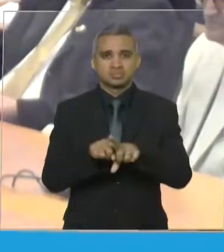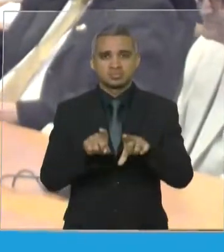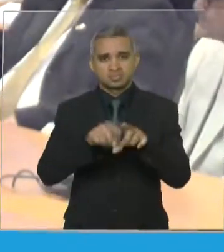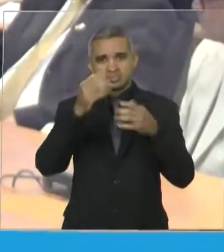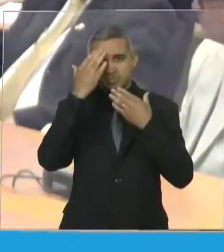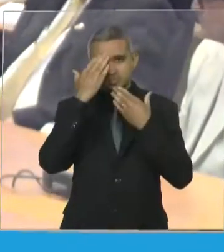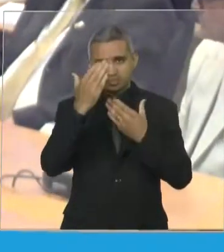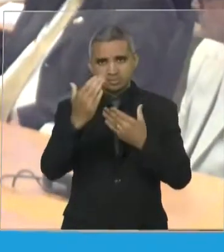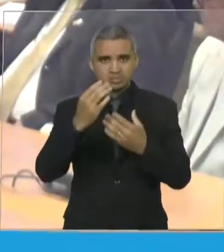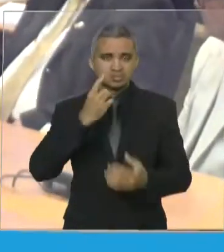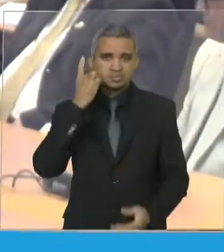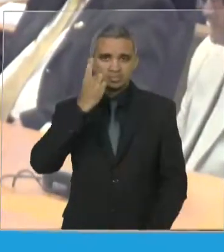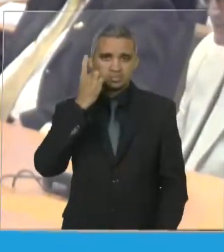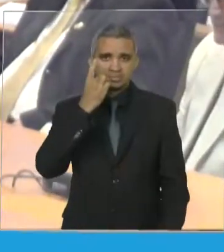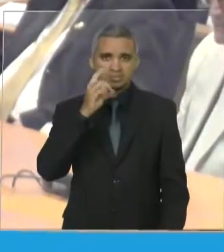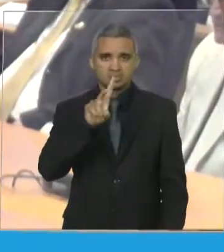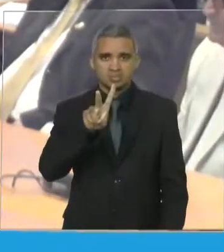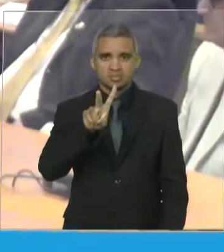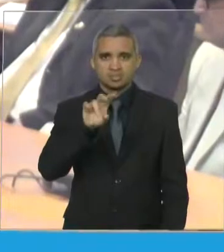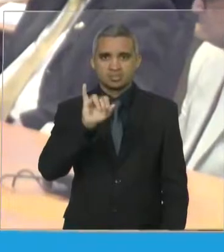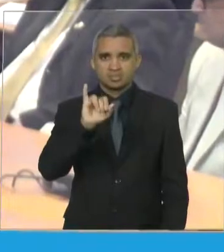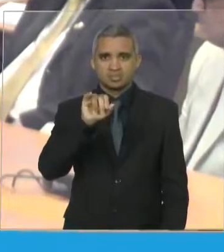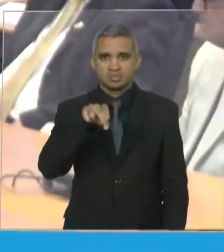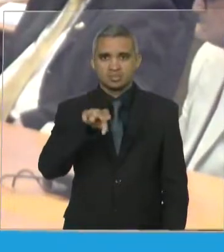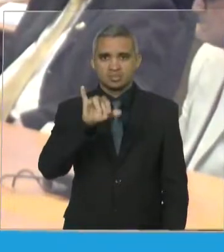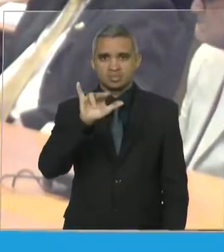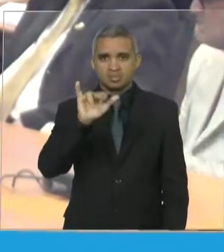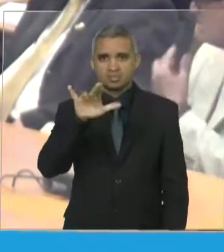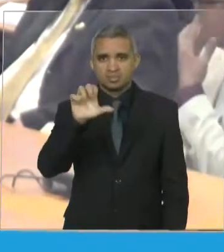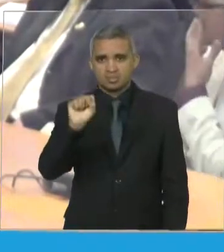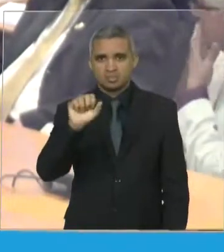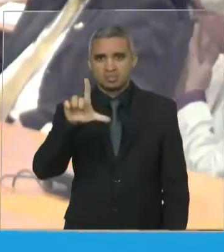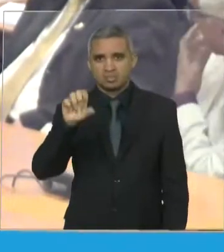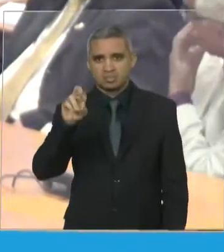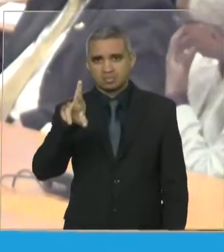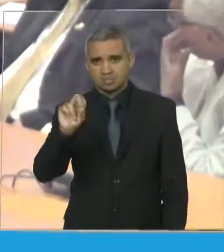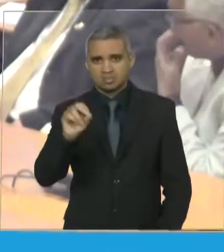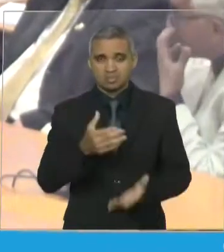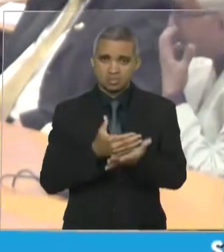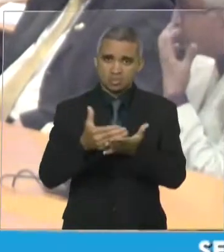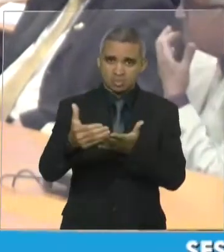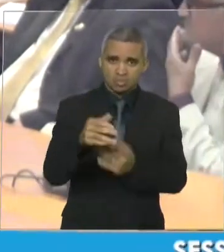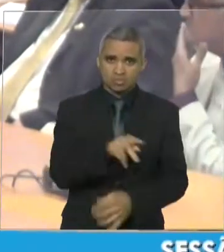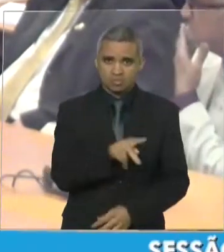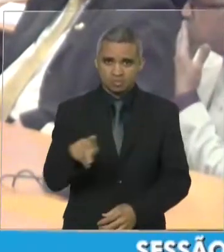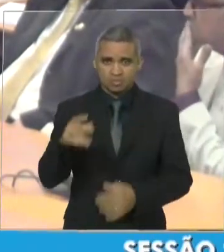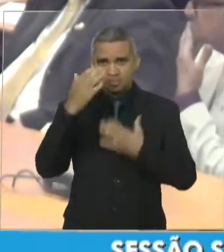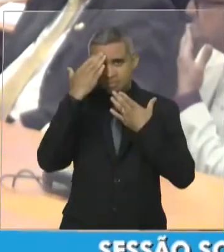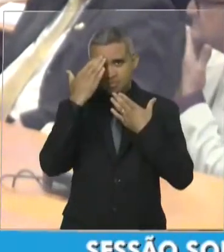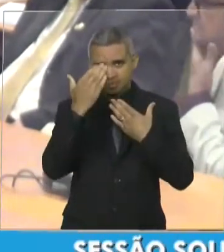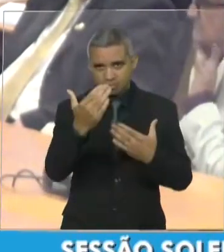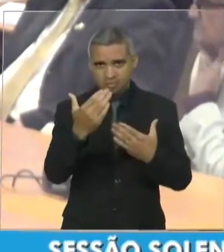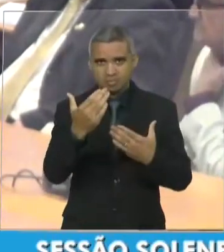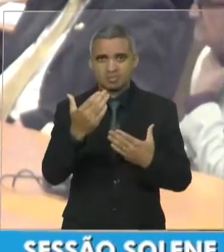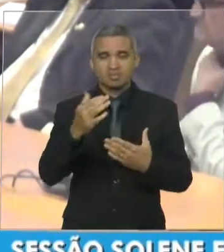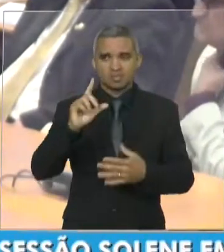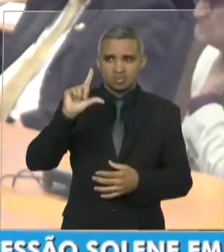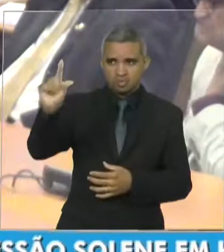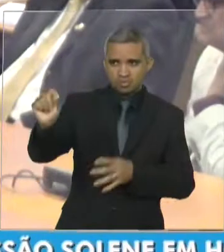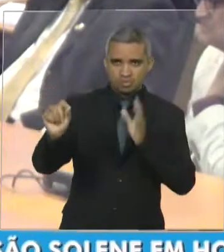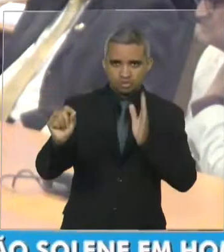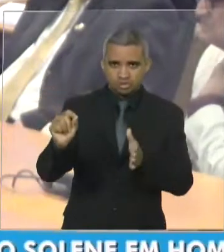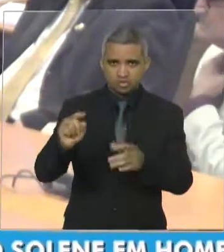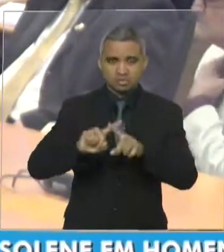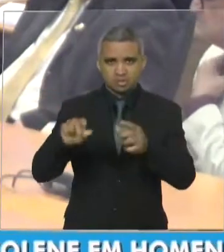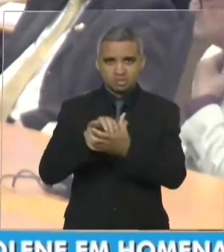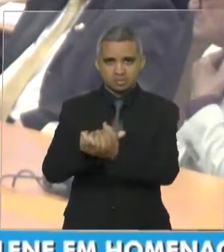Vinícius Louro por ter aqui iniciado os trabalhos. Muito obrigado, ele não está mais presente, mas eu quero saudar o